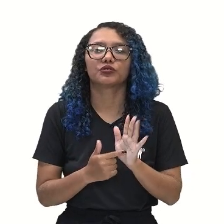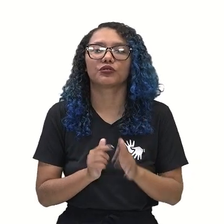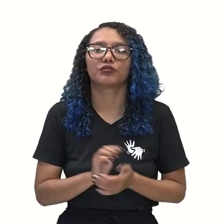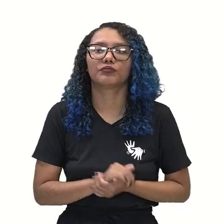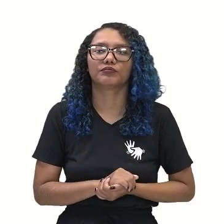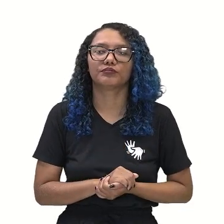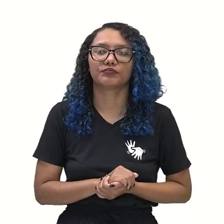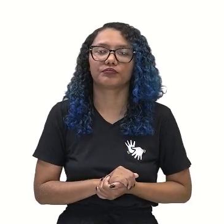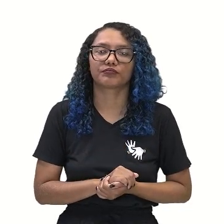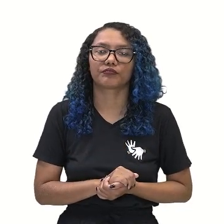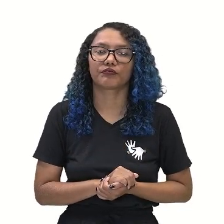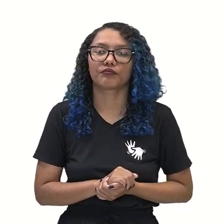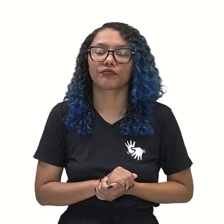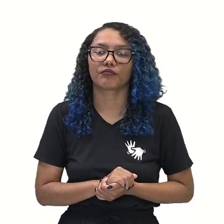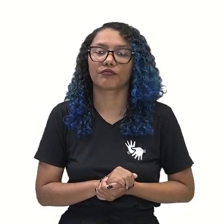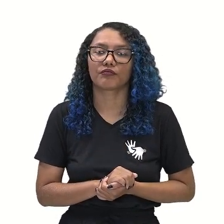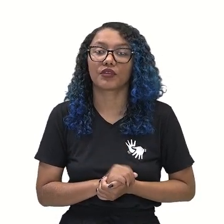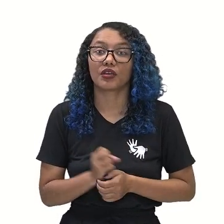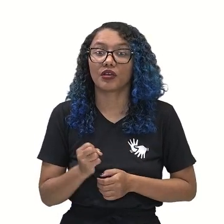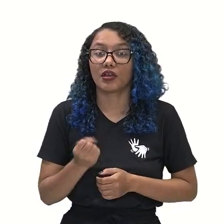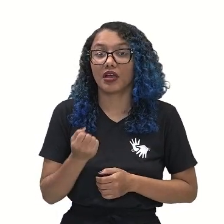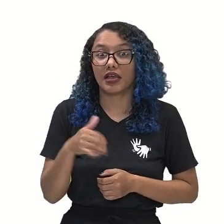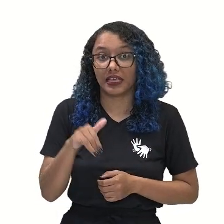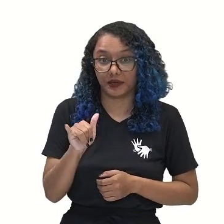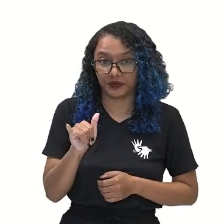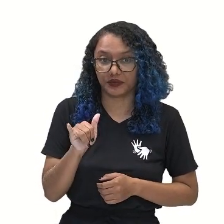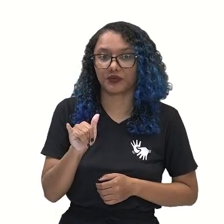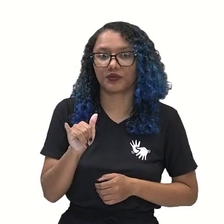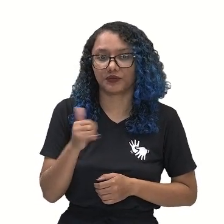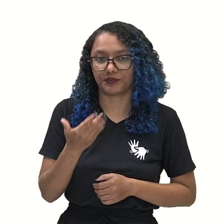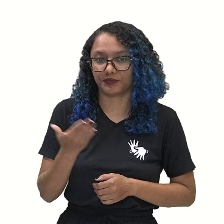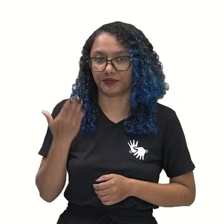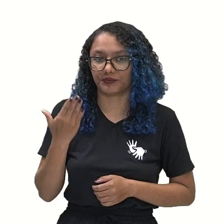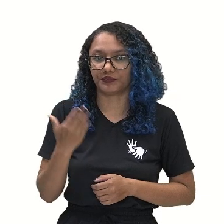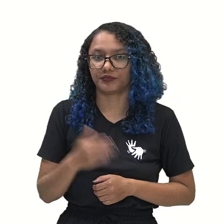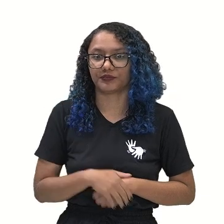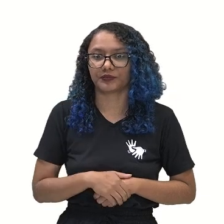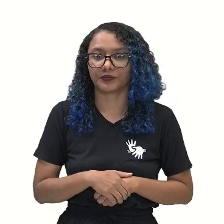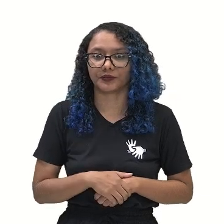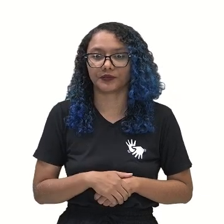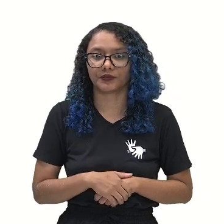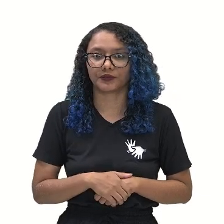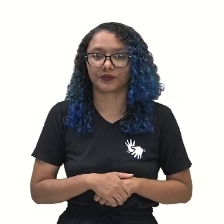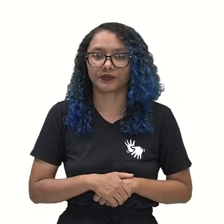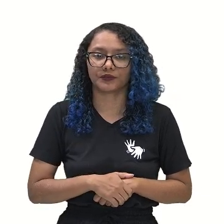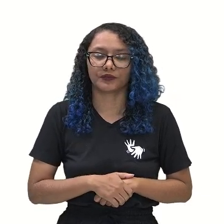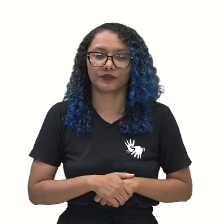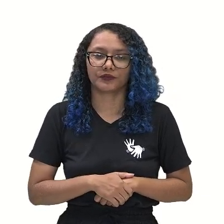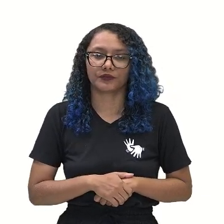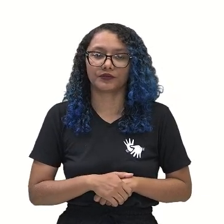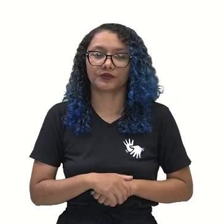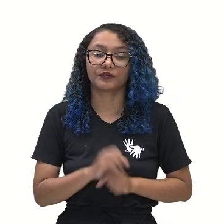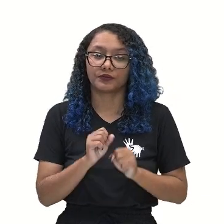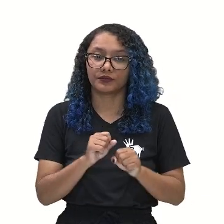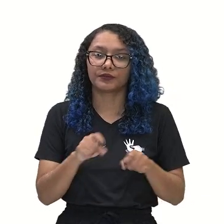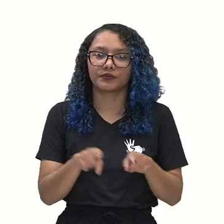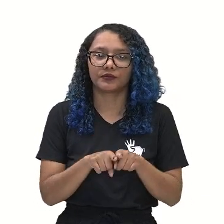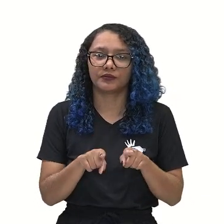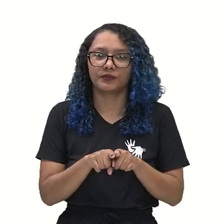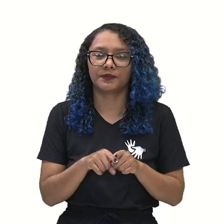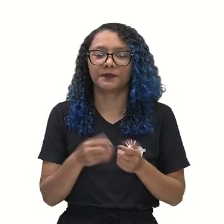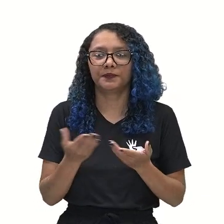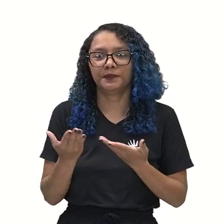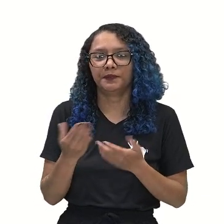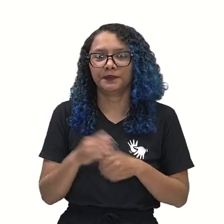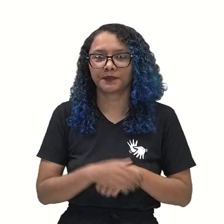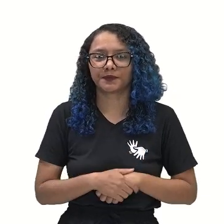meninos, olha, y igual a 2 vezes que multiplica x menos 7. E eu também posso desenvolver logo isso aqui,